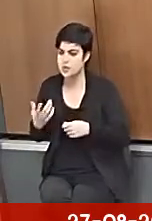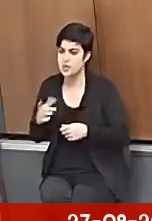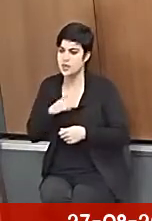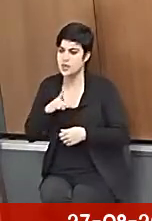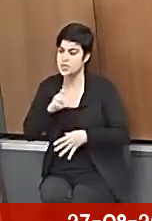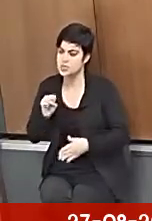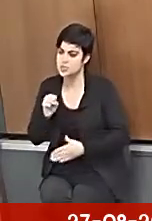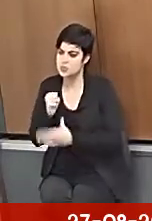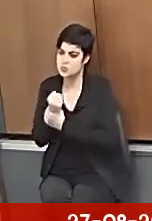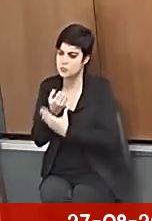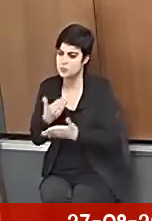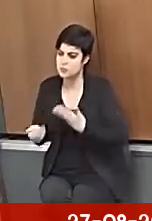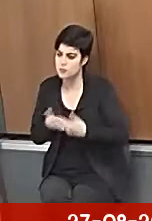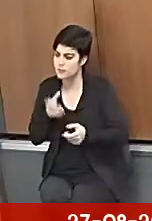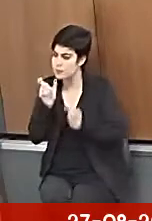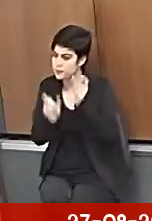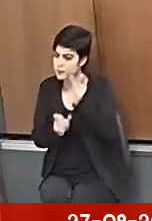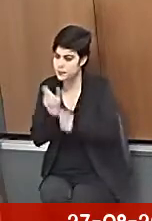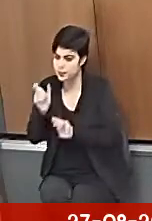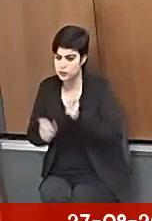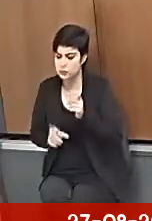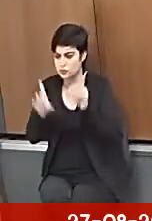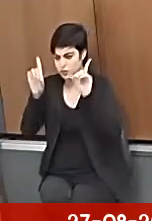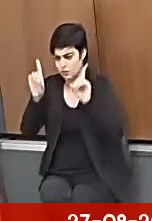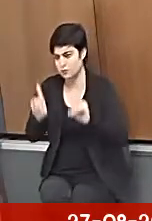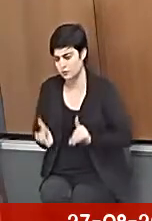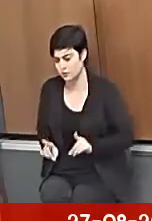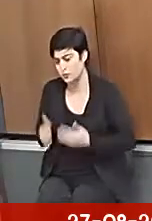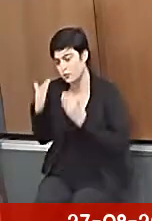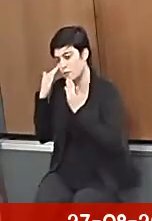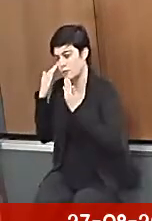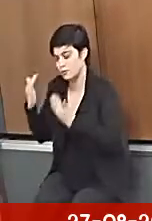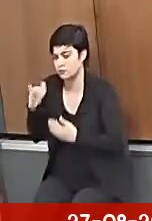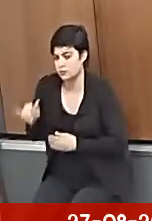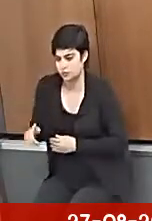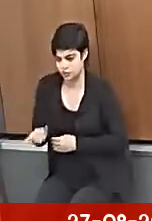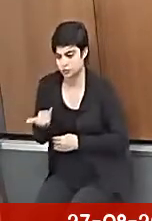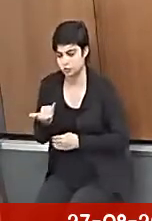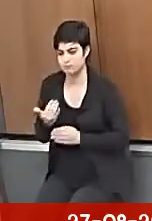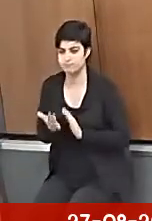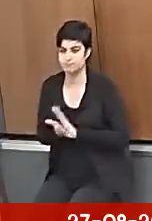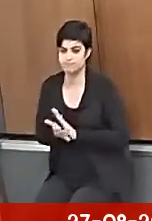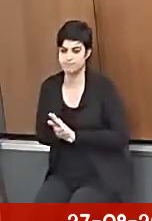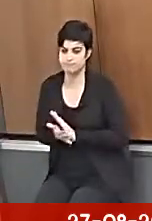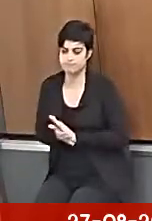para todo o segmento das pessoas com deficiência obrigado pela oportunidade